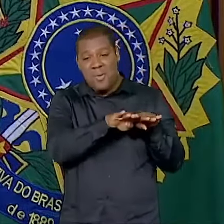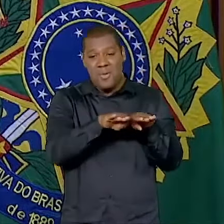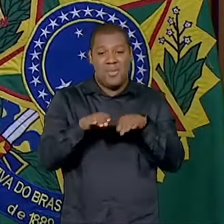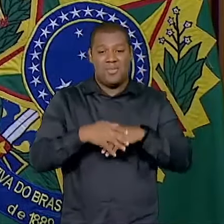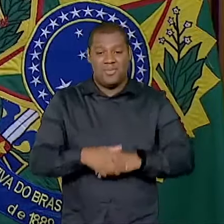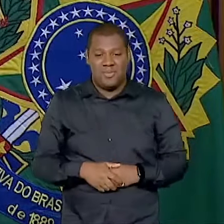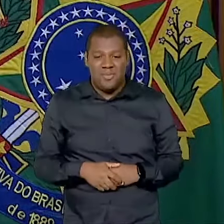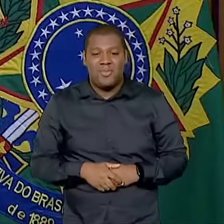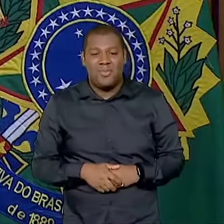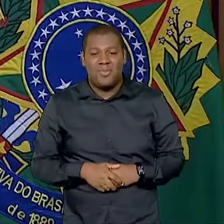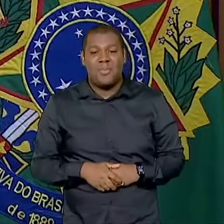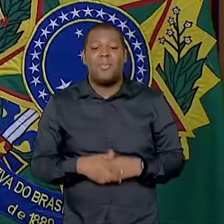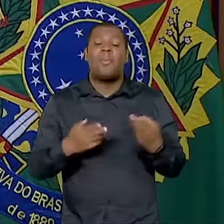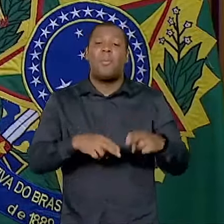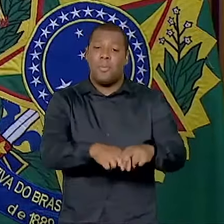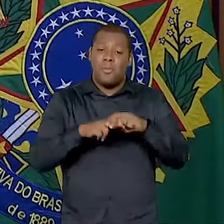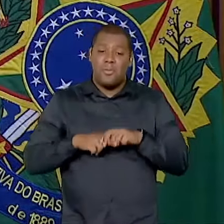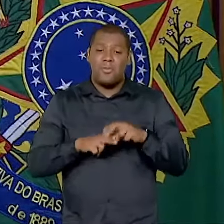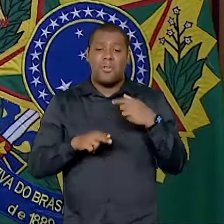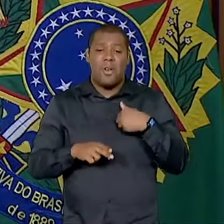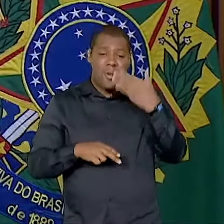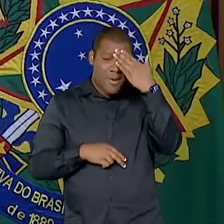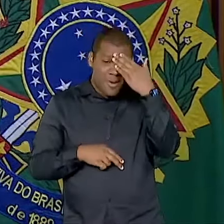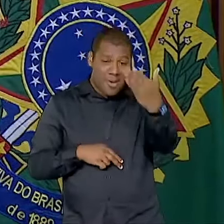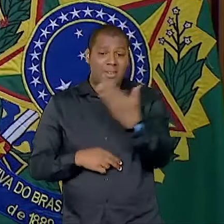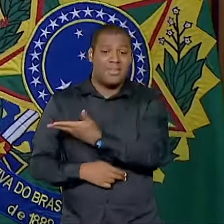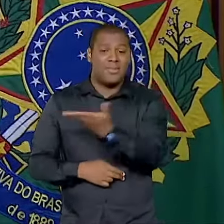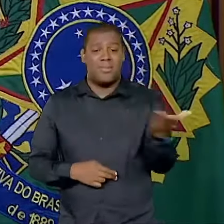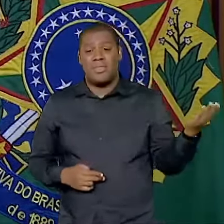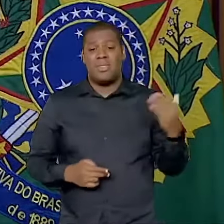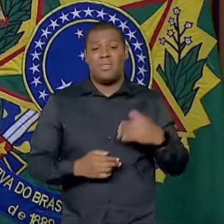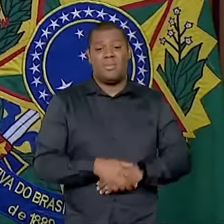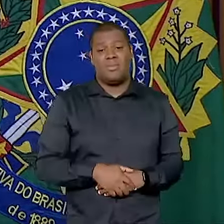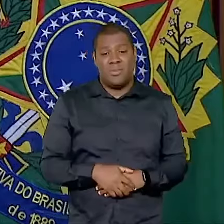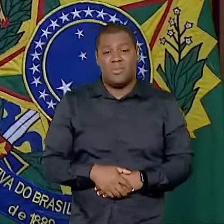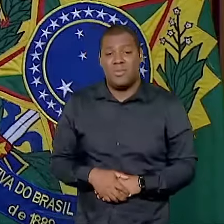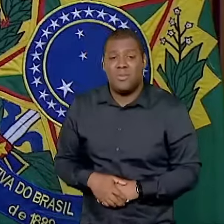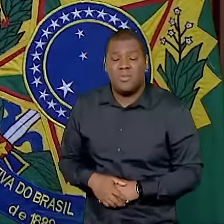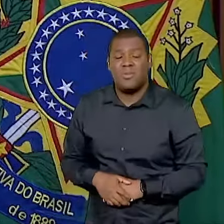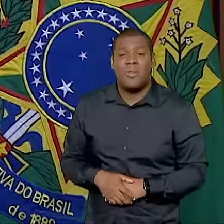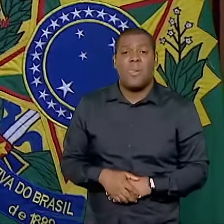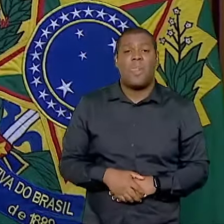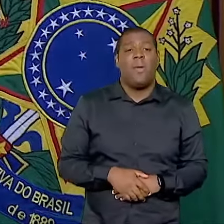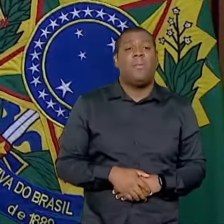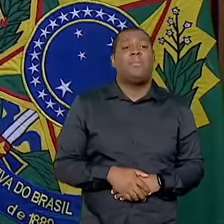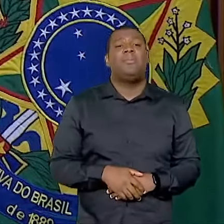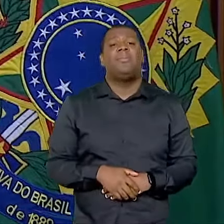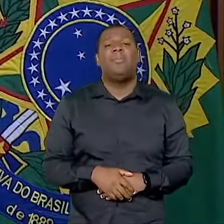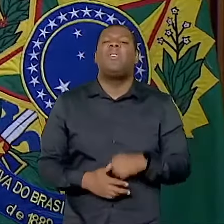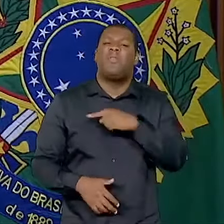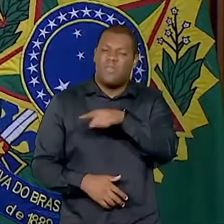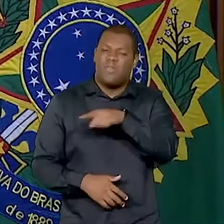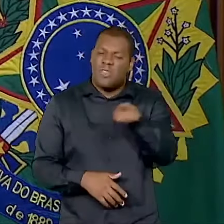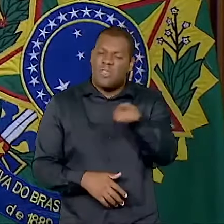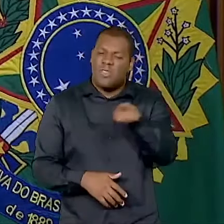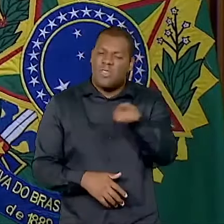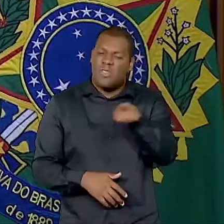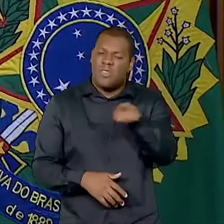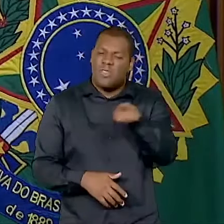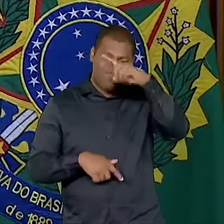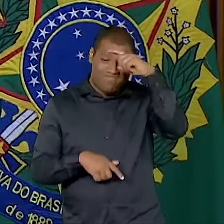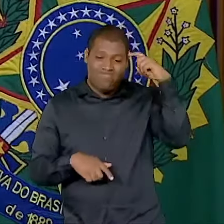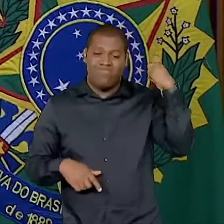vamos construir. Por isso, eu agradeço a todos vocês o que vocês fizeram até agora. Foi muito trabalho. Eu sei que foi